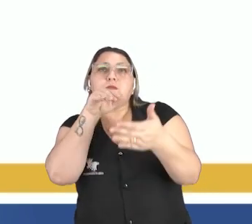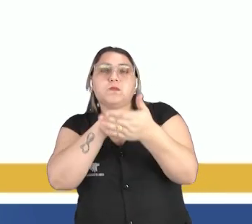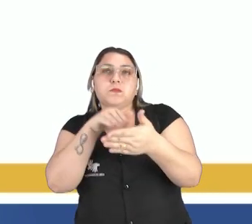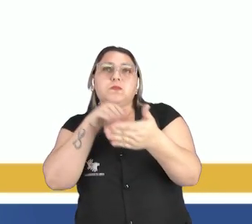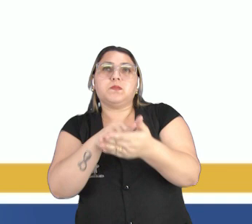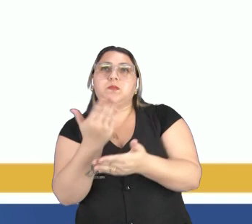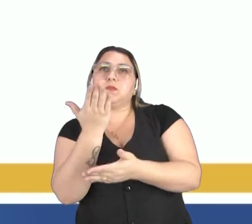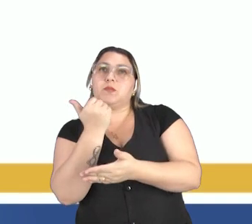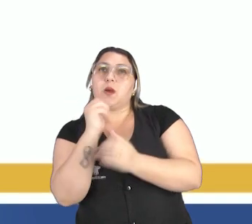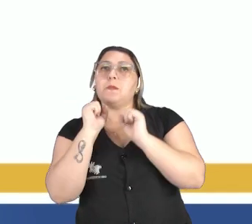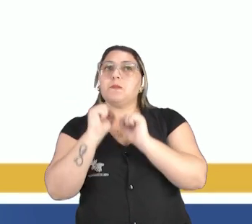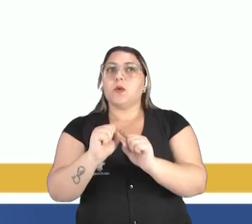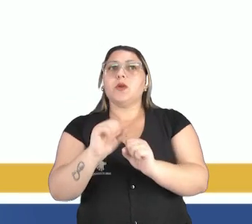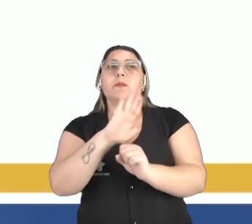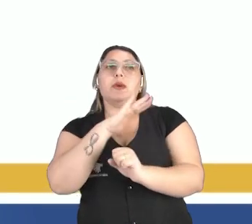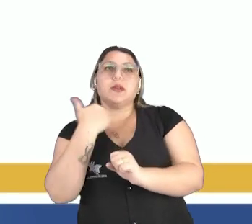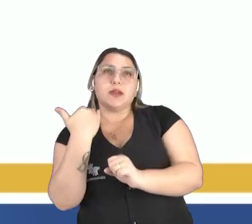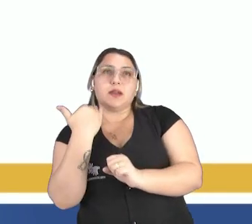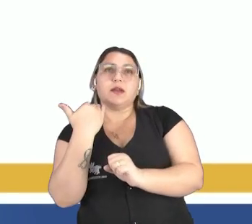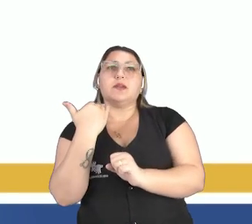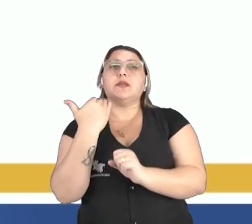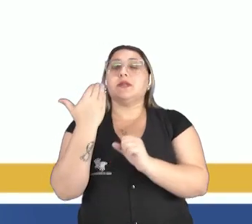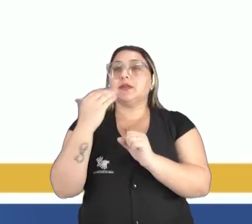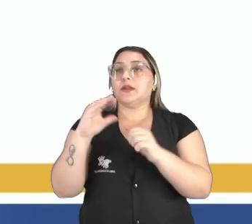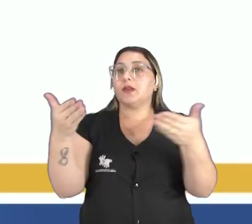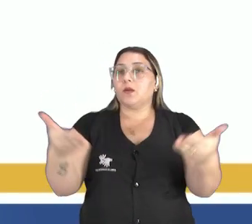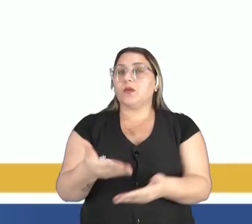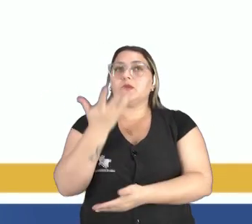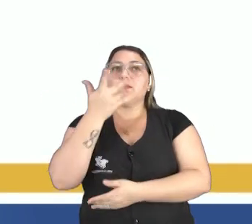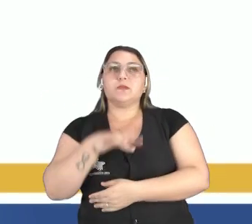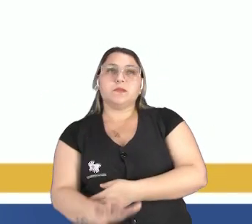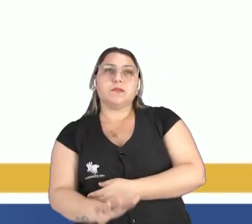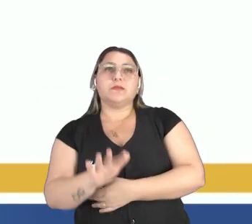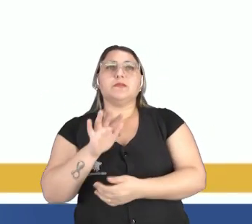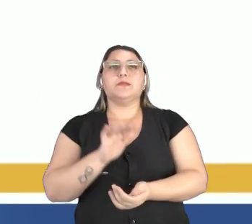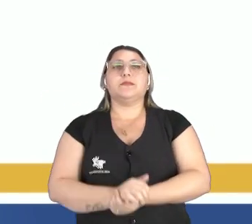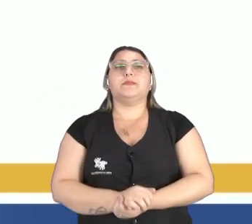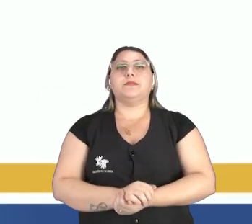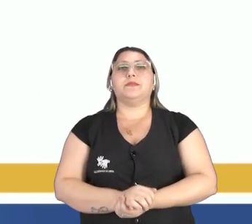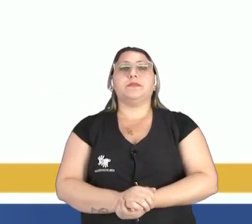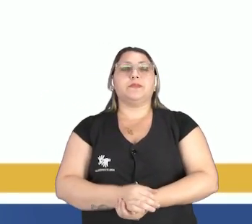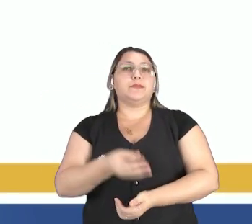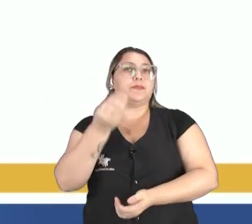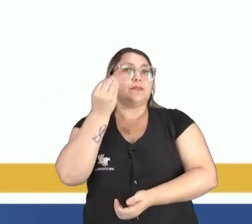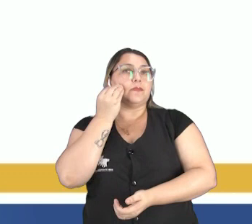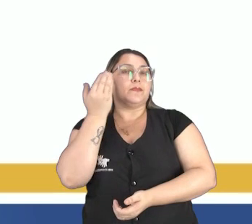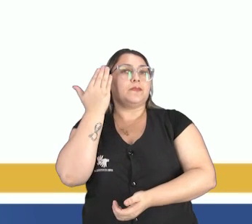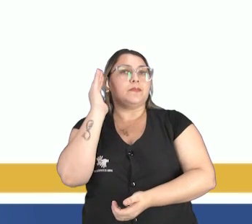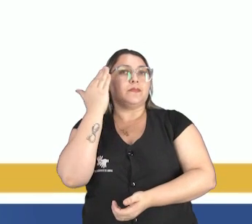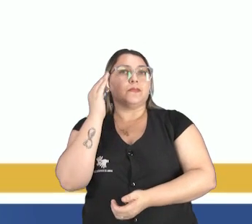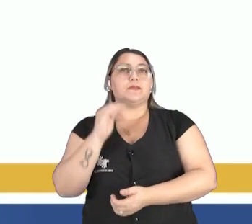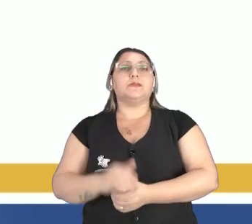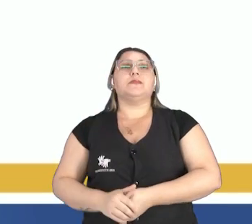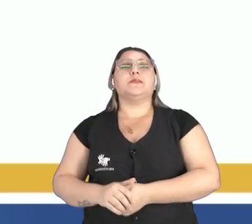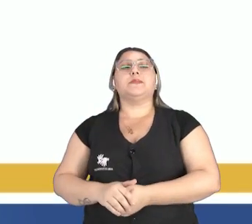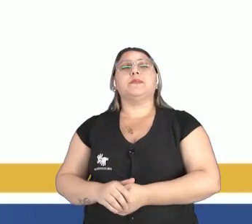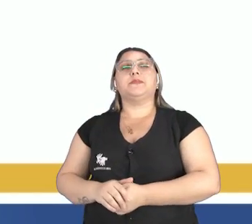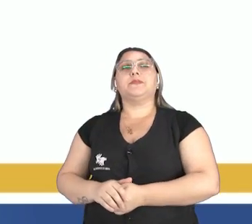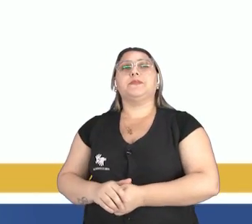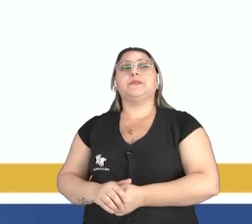de se alimentar. Isso pode até matá-la. Ciência hoje das crianças. Bora tentar entender isso aqui para a nossa questão de